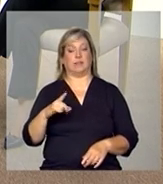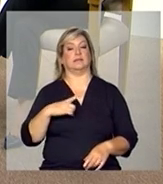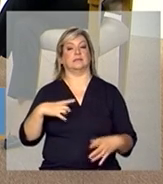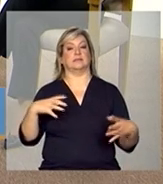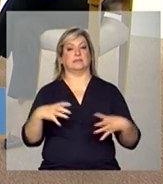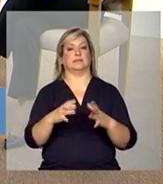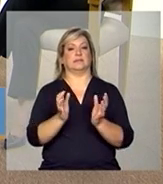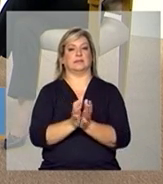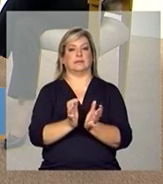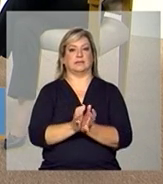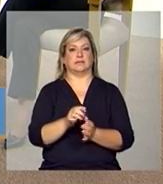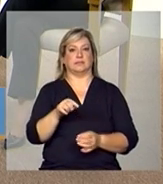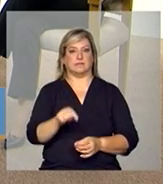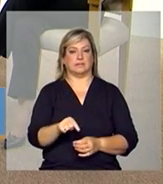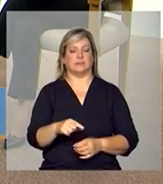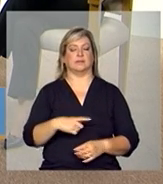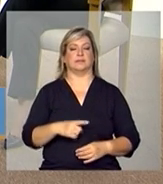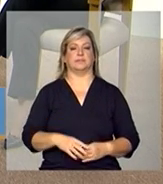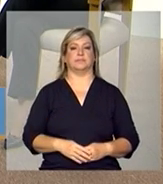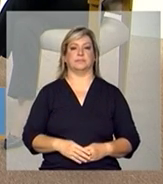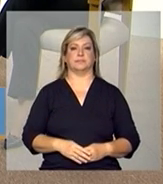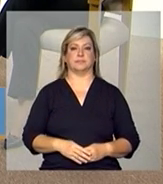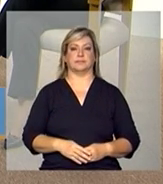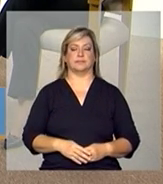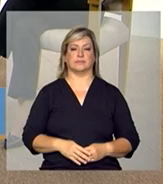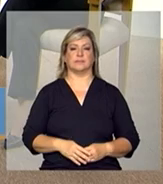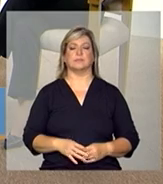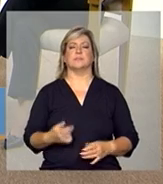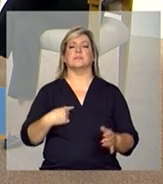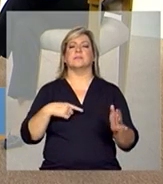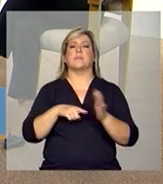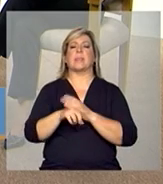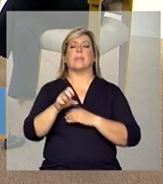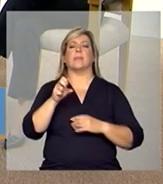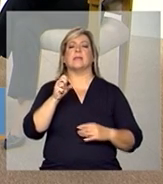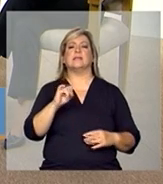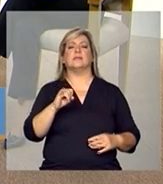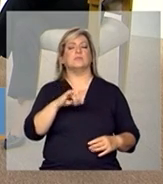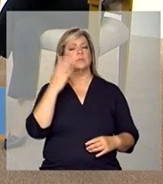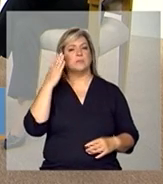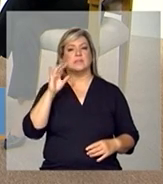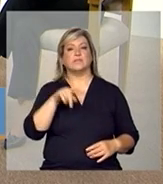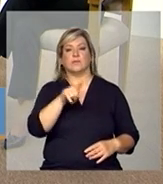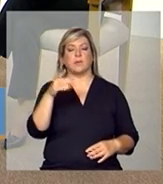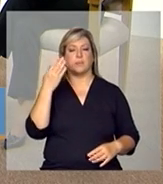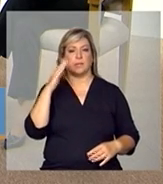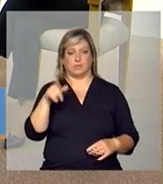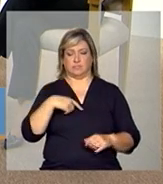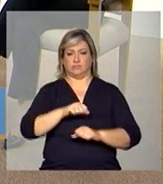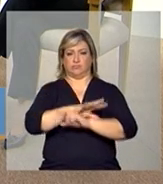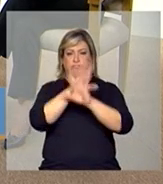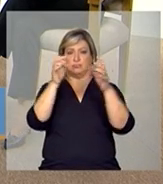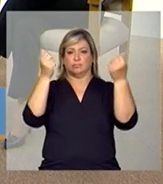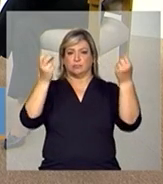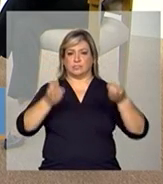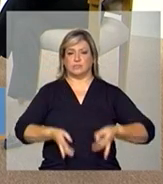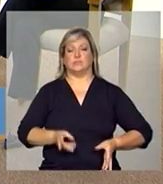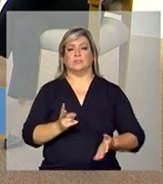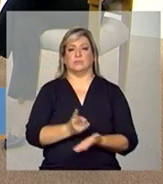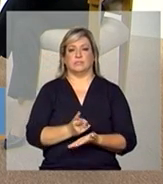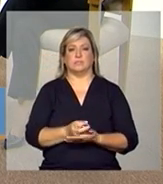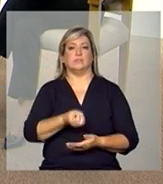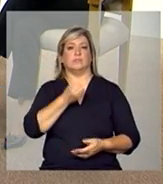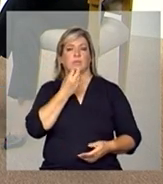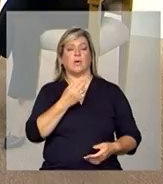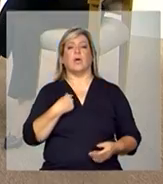link é o secad eu não sei se vocês perceberam mas as dúvidas são bem essas mesmo vocês foram bem Claros ao respeito do procedimento